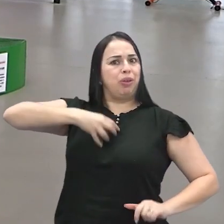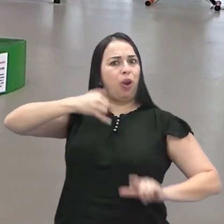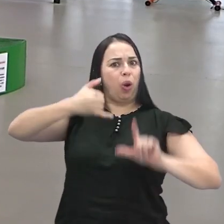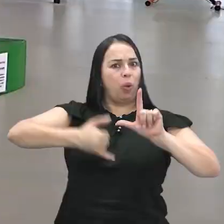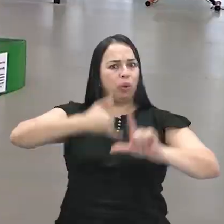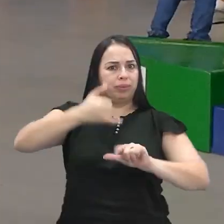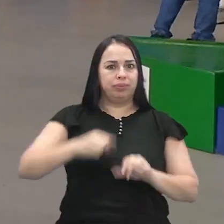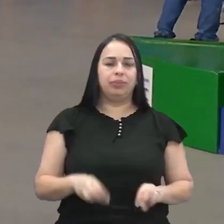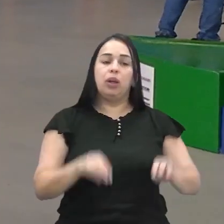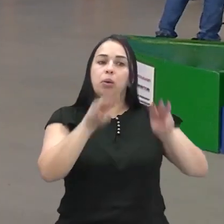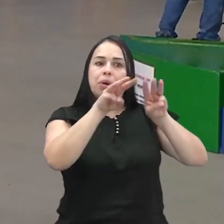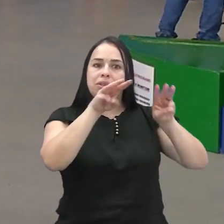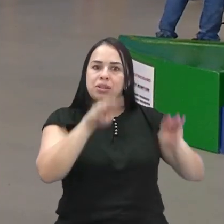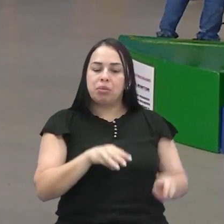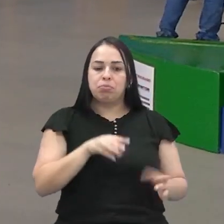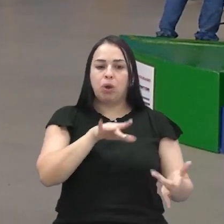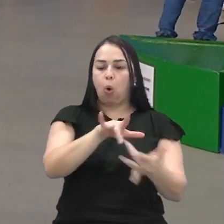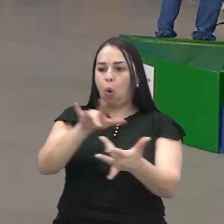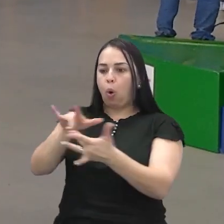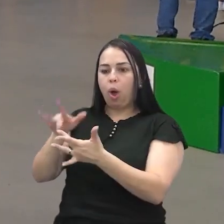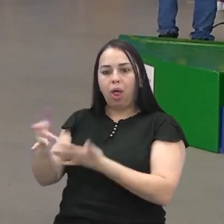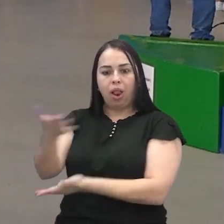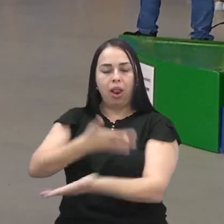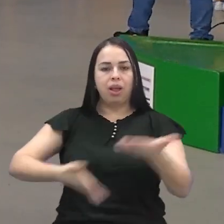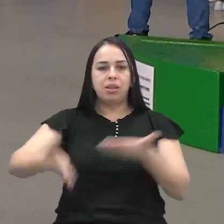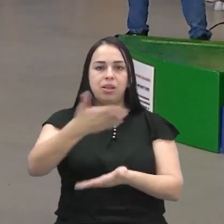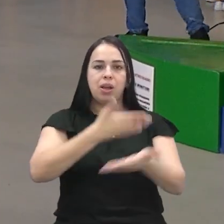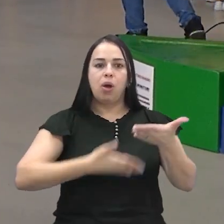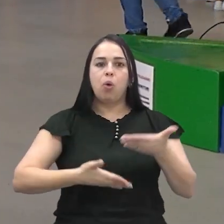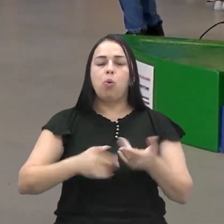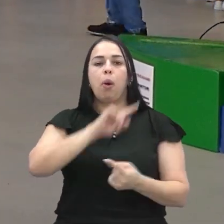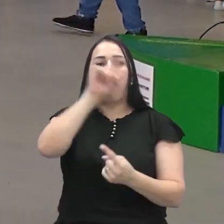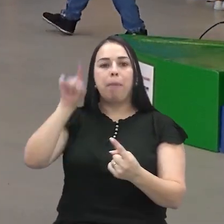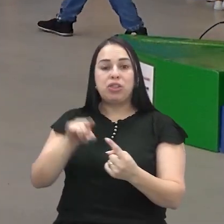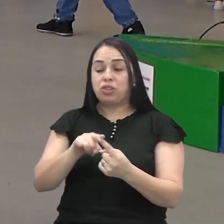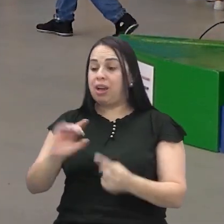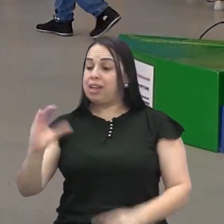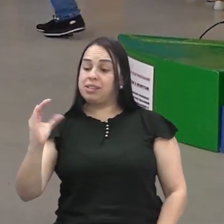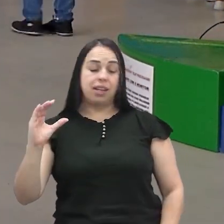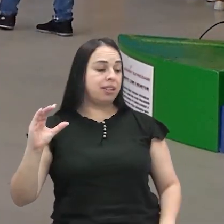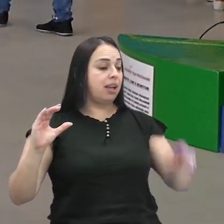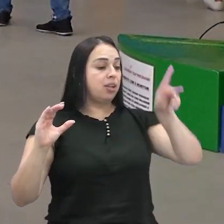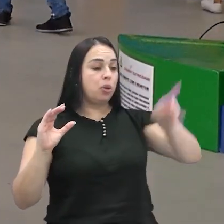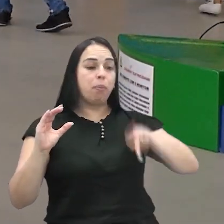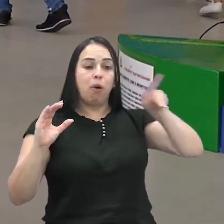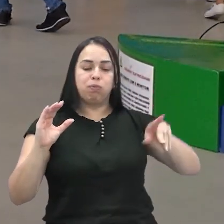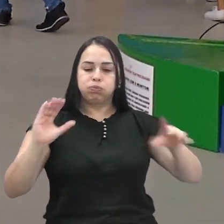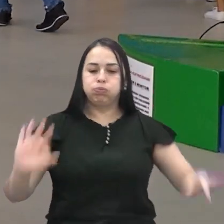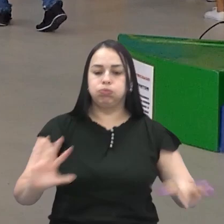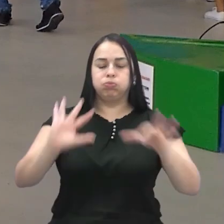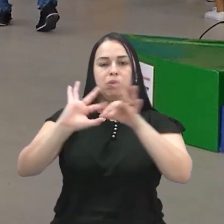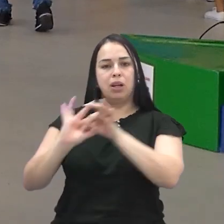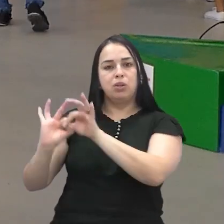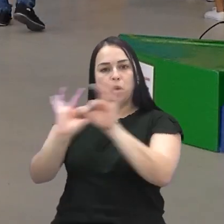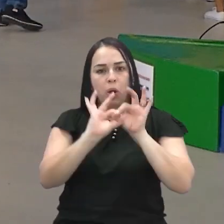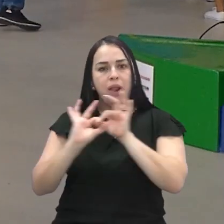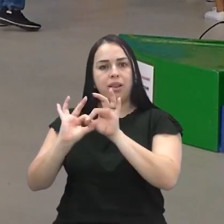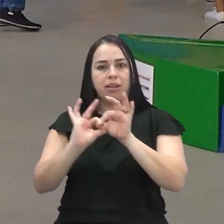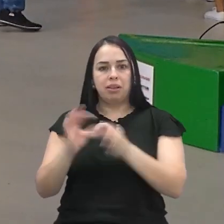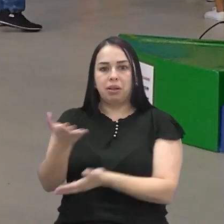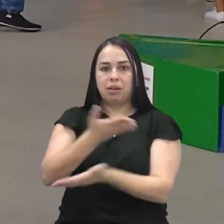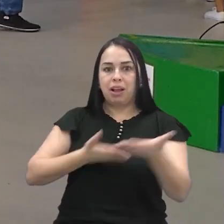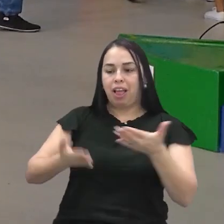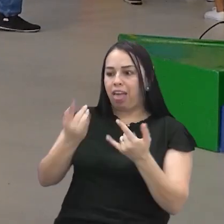mais lúdico. O nosso museu ele é mais interativo, né? E a gente tem como objetivo aproximar a ciência do público geral, deixar de uma forma